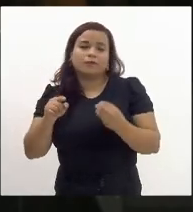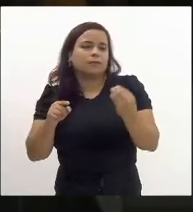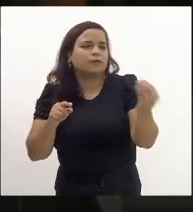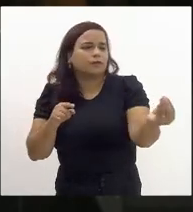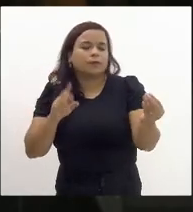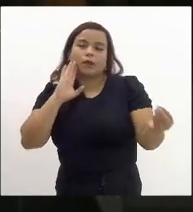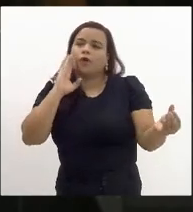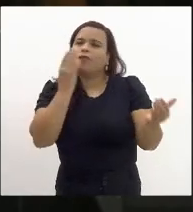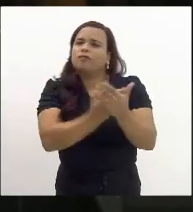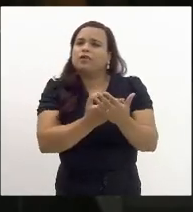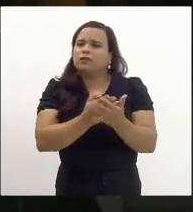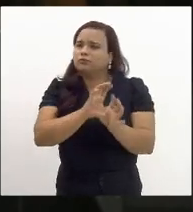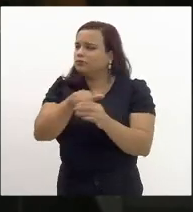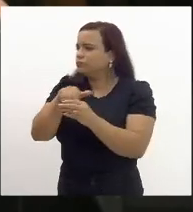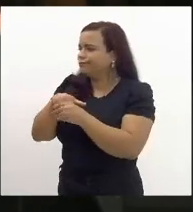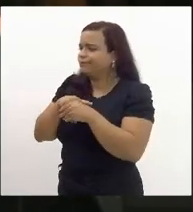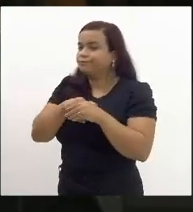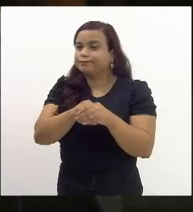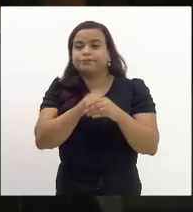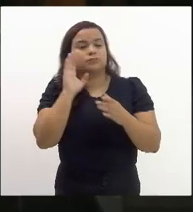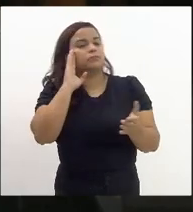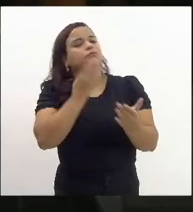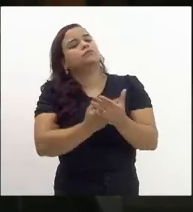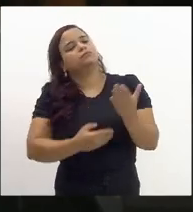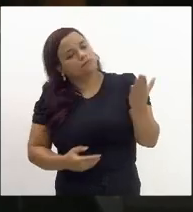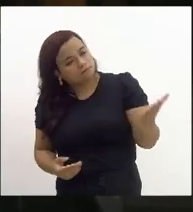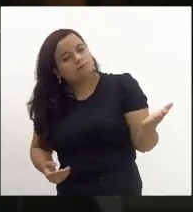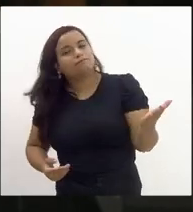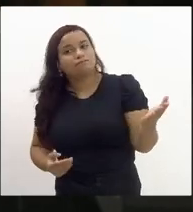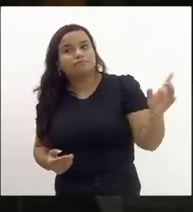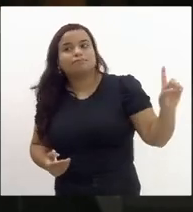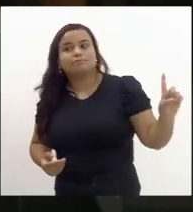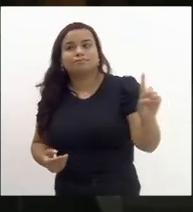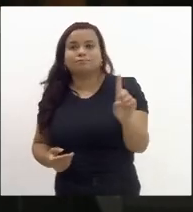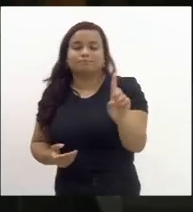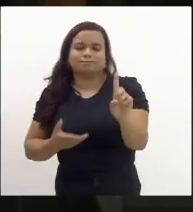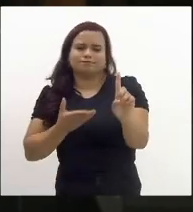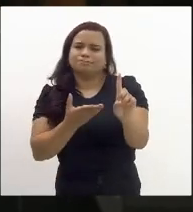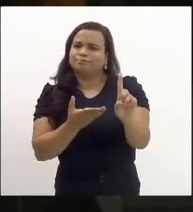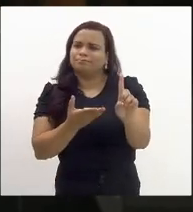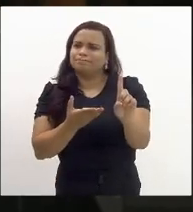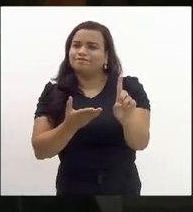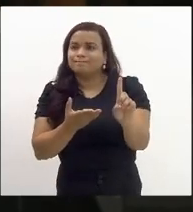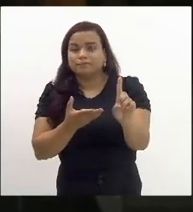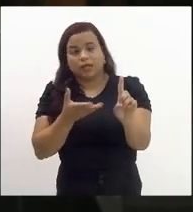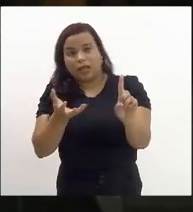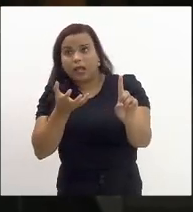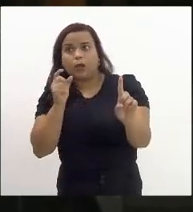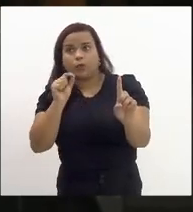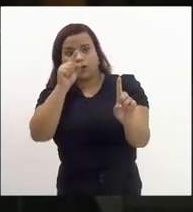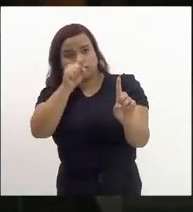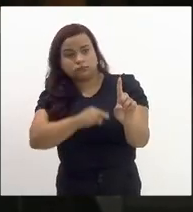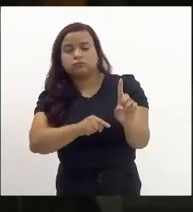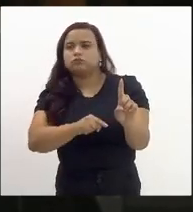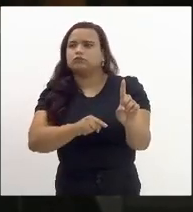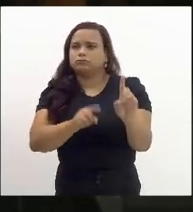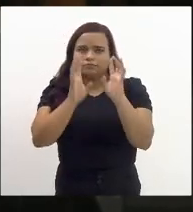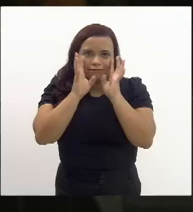confiança pelo povo e eleito, o desejável é